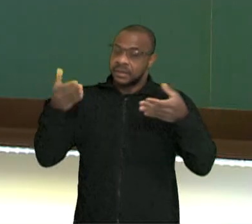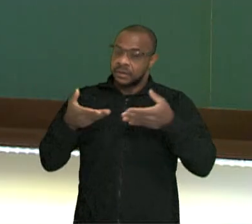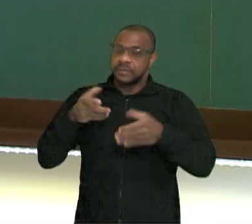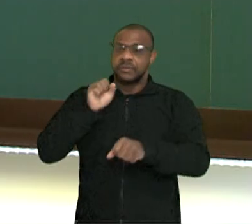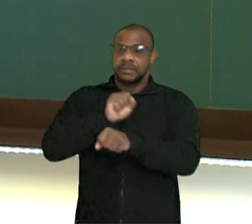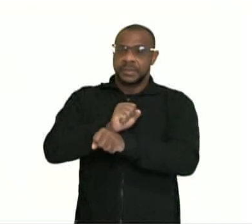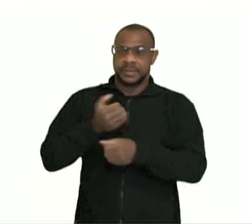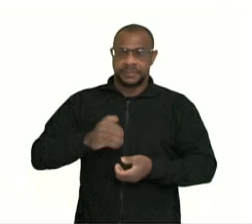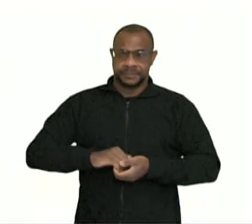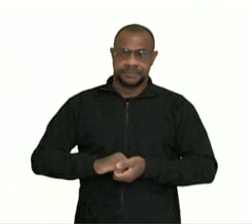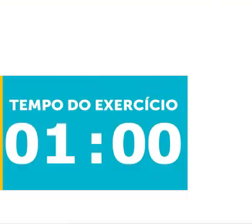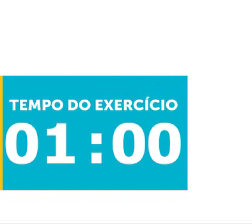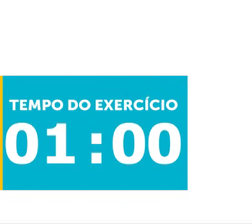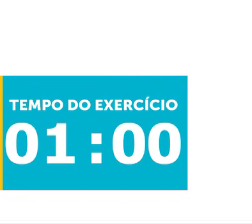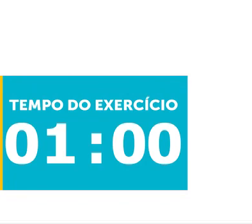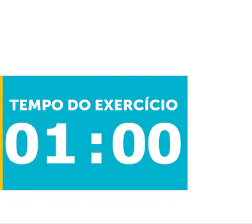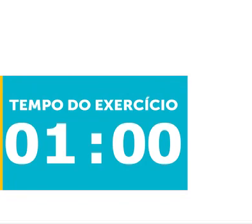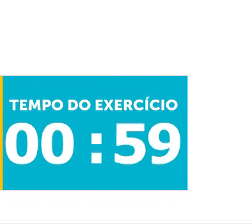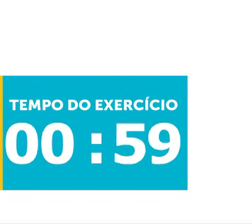aqui.